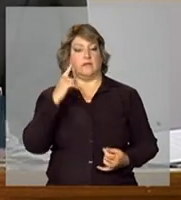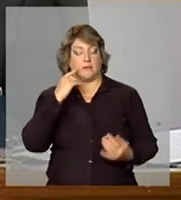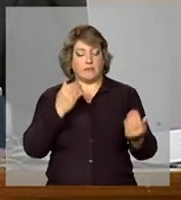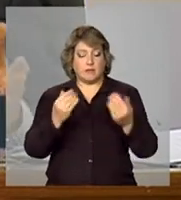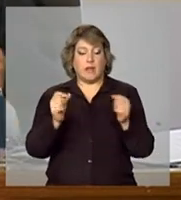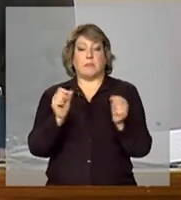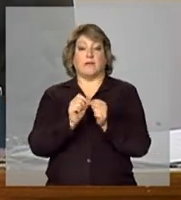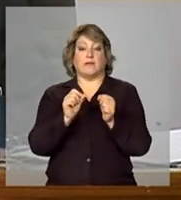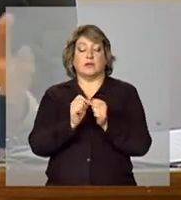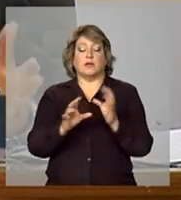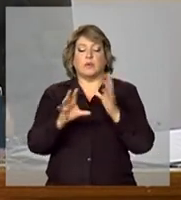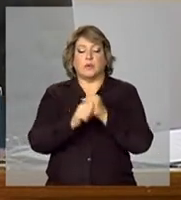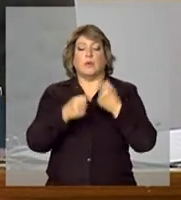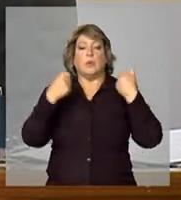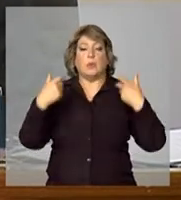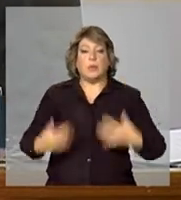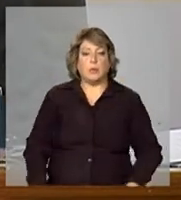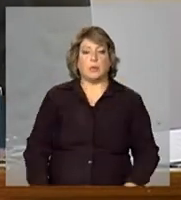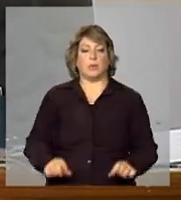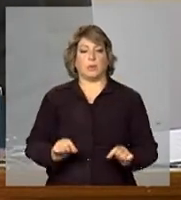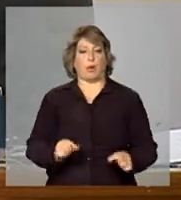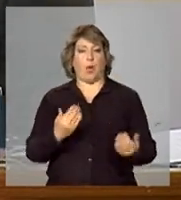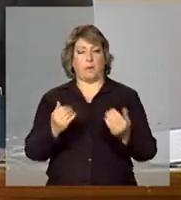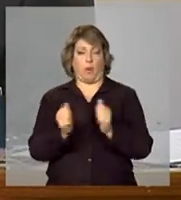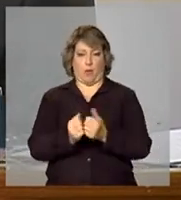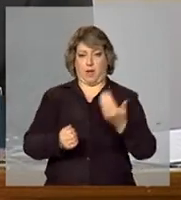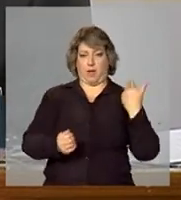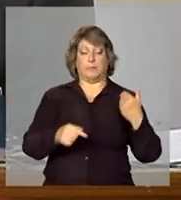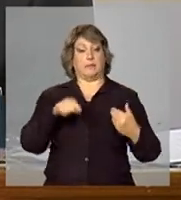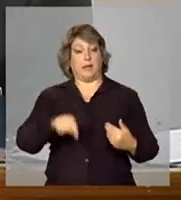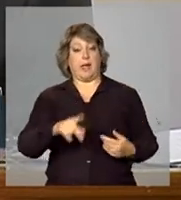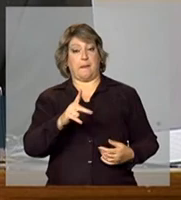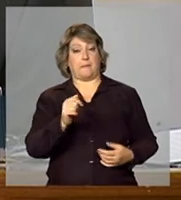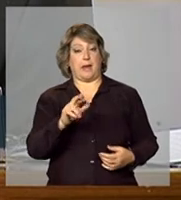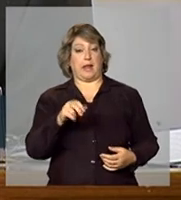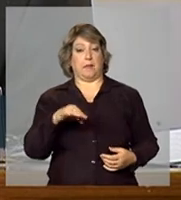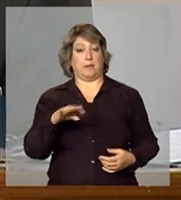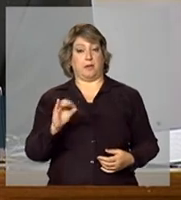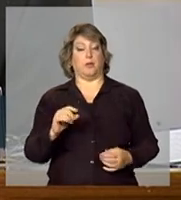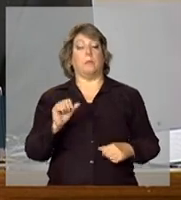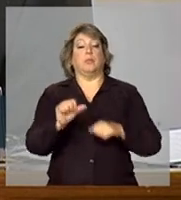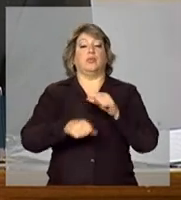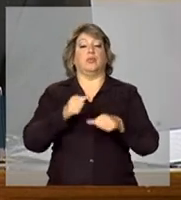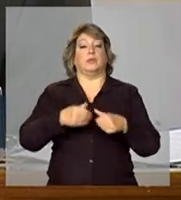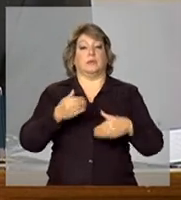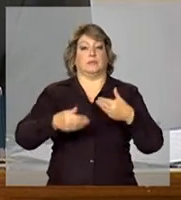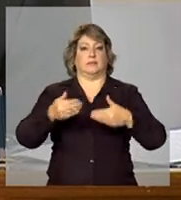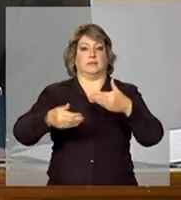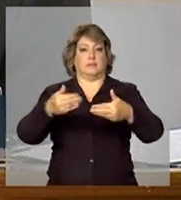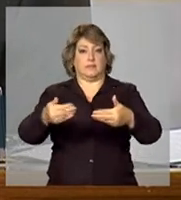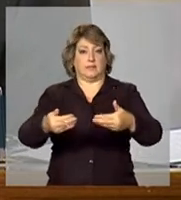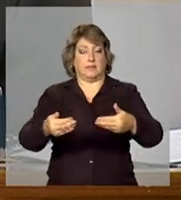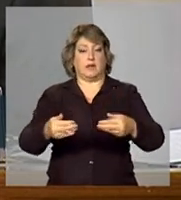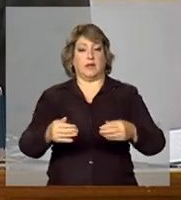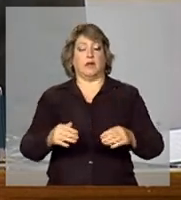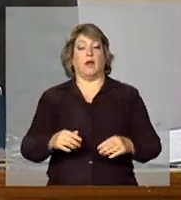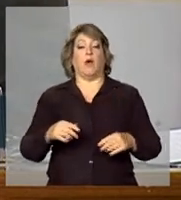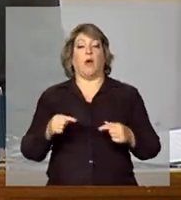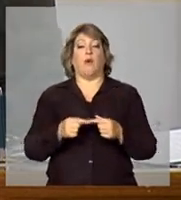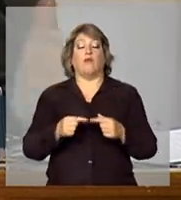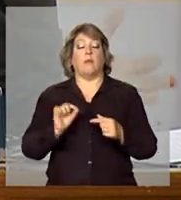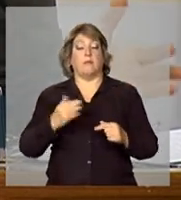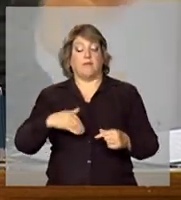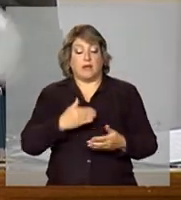para elaborar despesas ou receitas esse parâmetro vai mudando ao longo do tempo à medida que se aproxima do ano